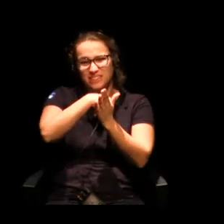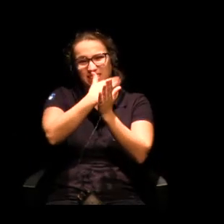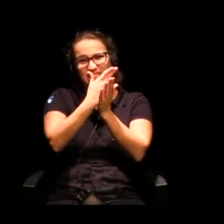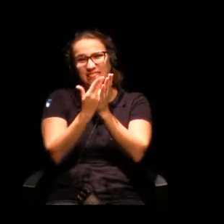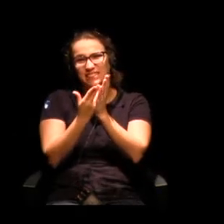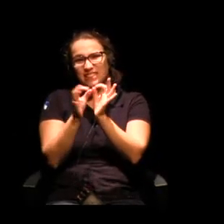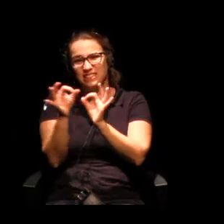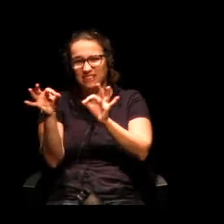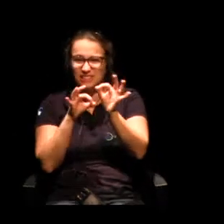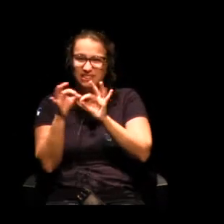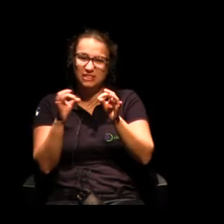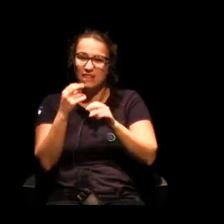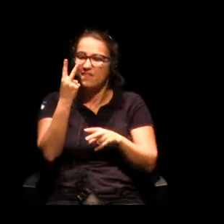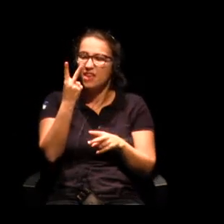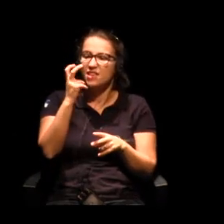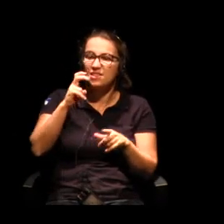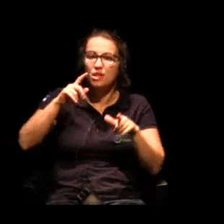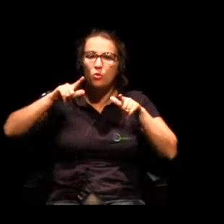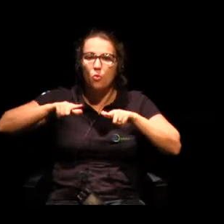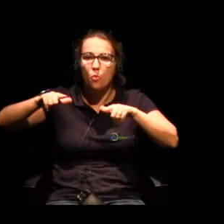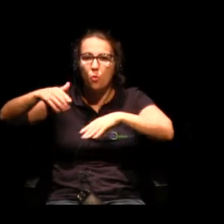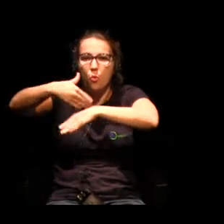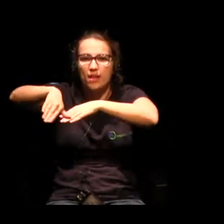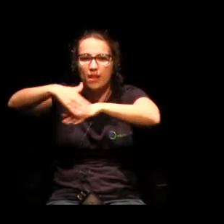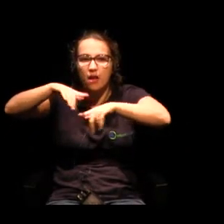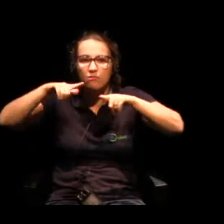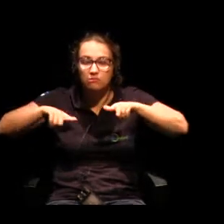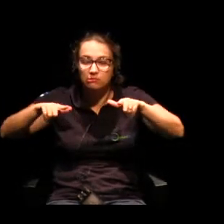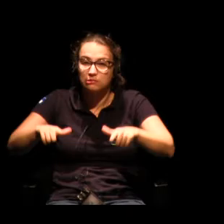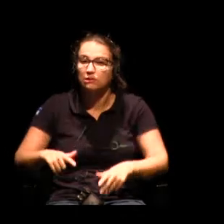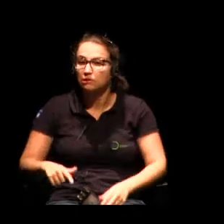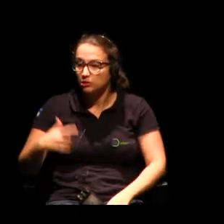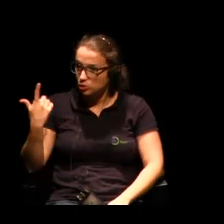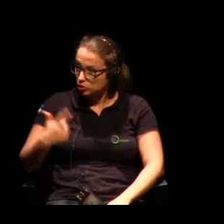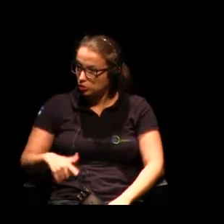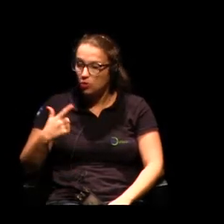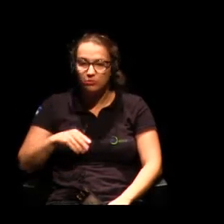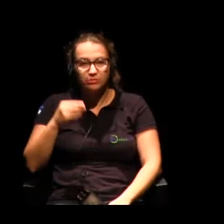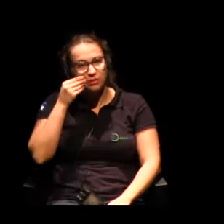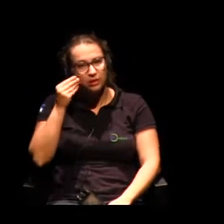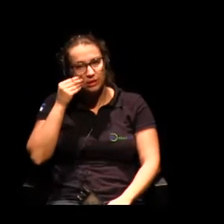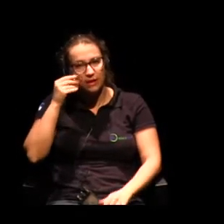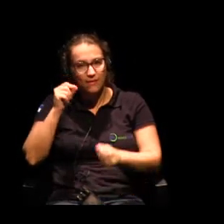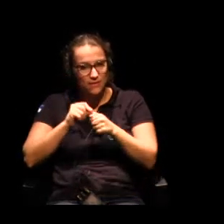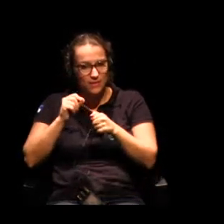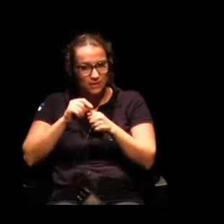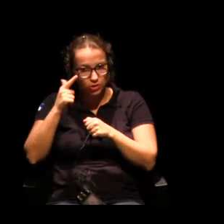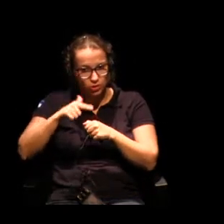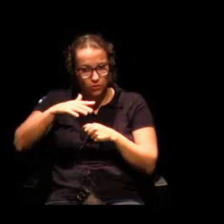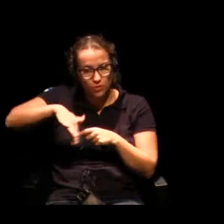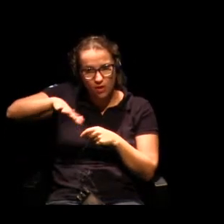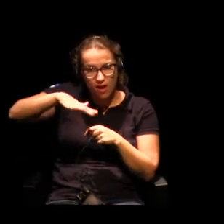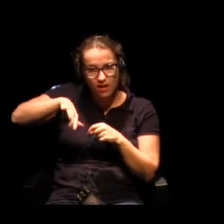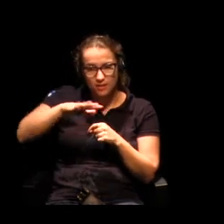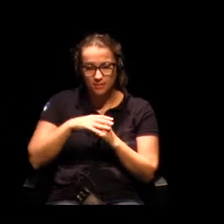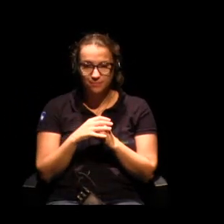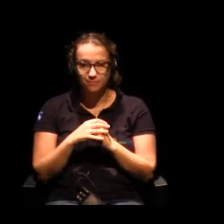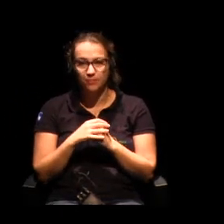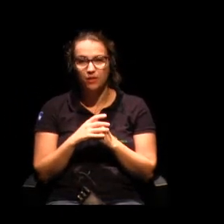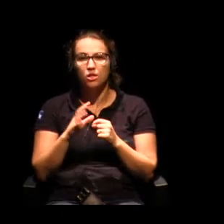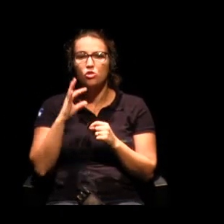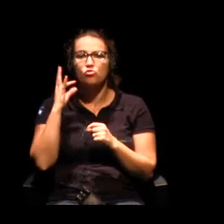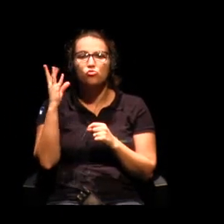Nós estamos redesenhando 25 quarteirões de Nova Orleans. Nós estamos fazendo esse tipo de paisagismo